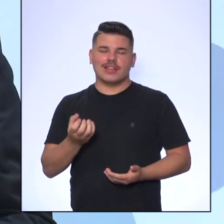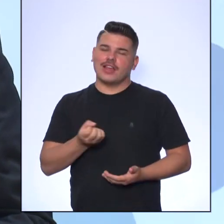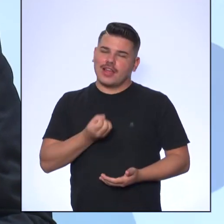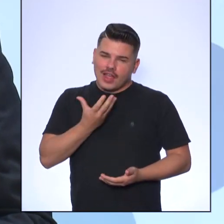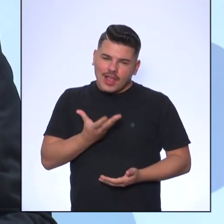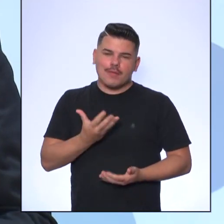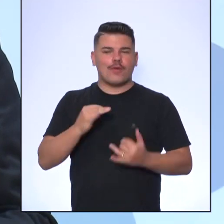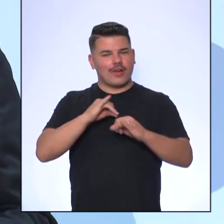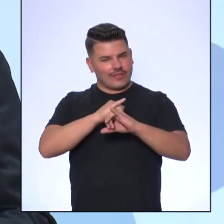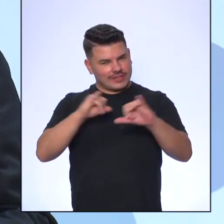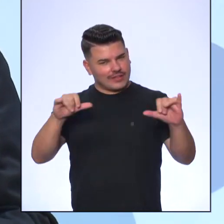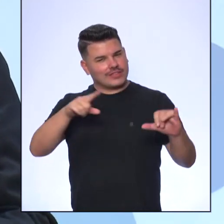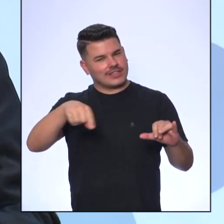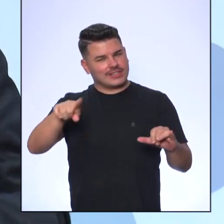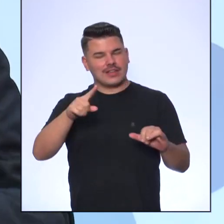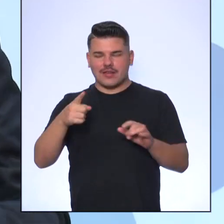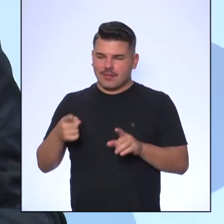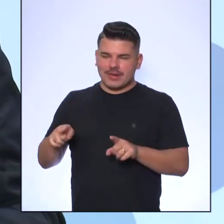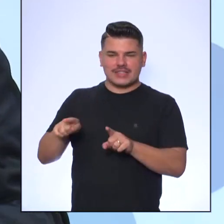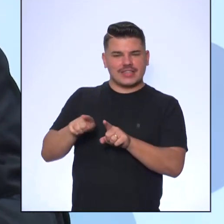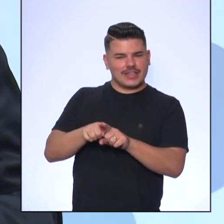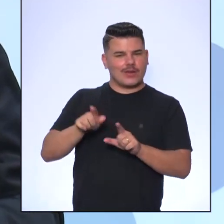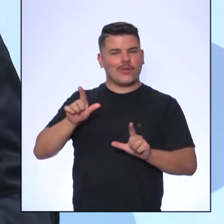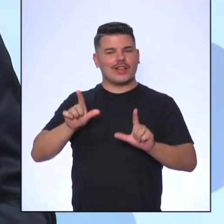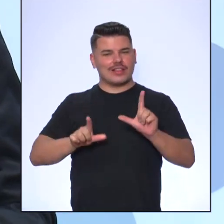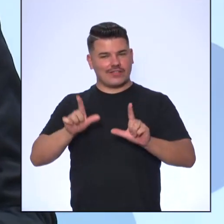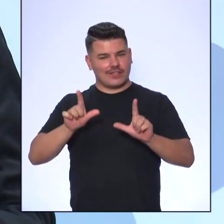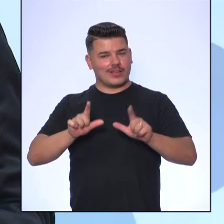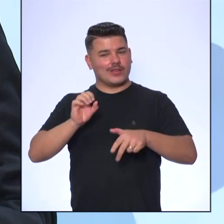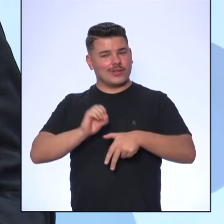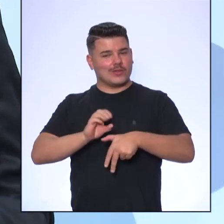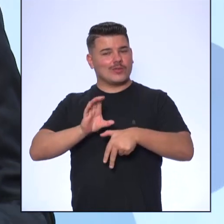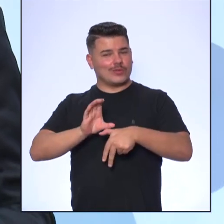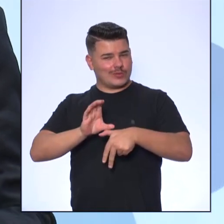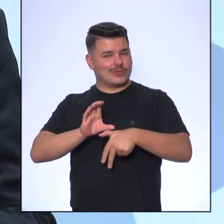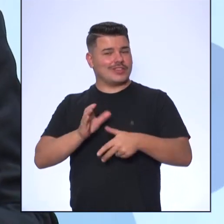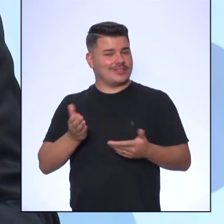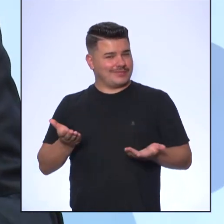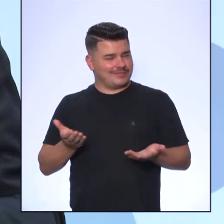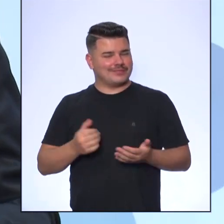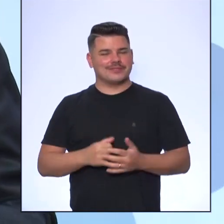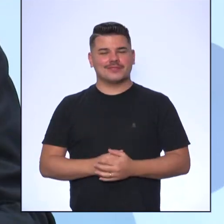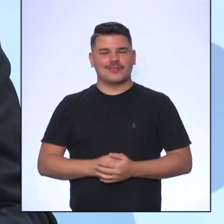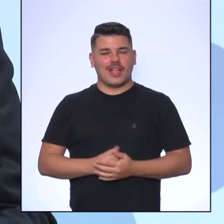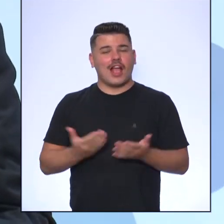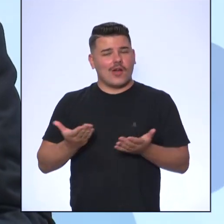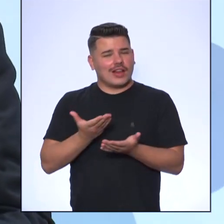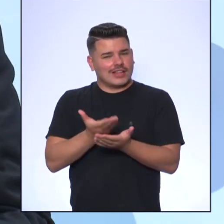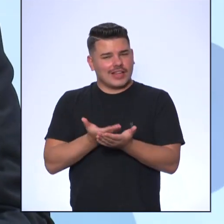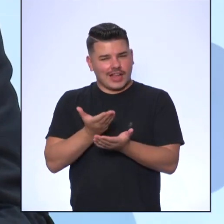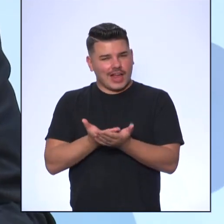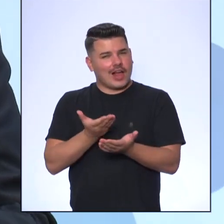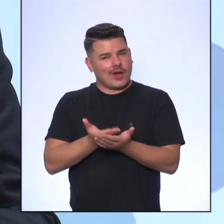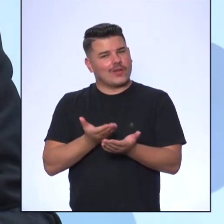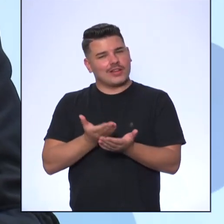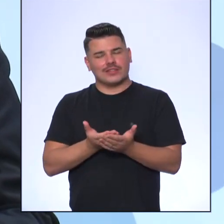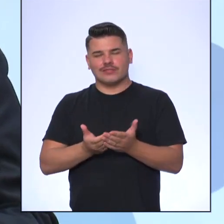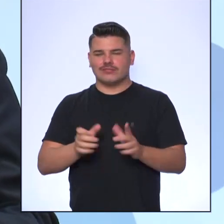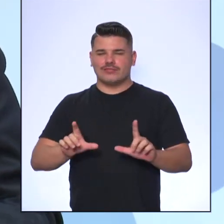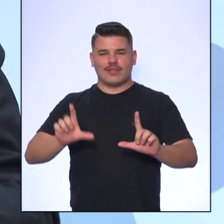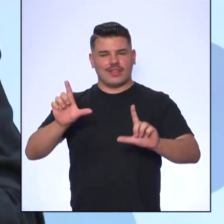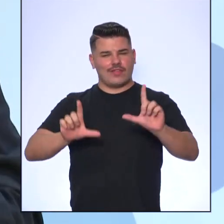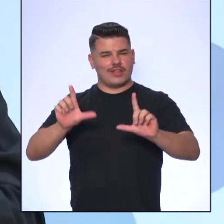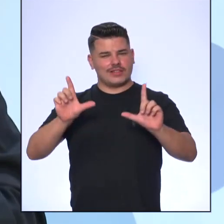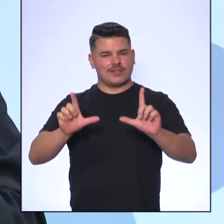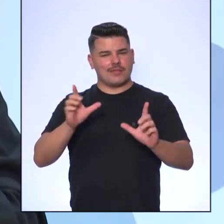nesta parceria aqui com a TV Cultura. Agora nós temos um canal para a televisão, que neste momento está com aulas para todas as